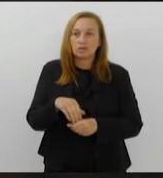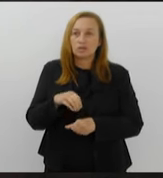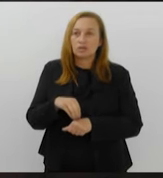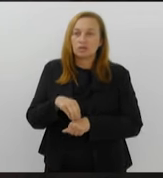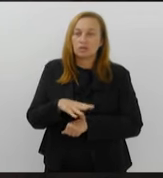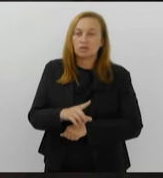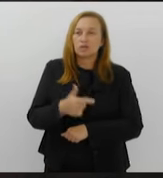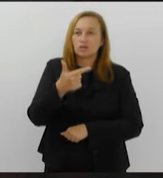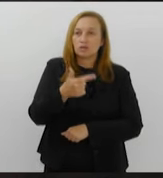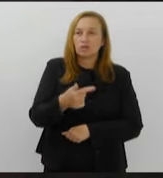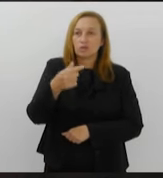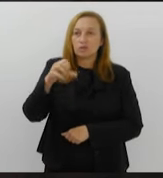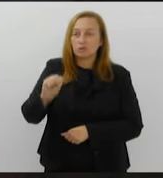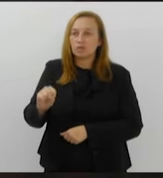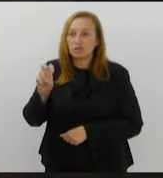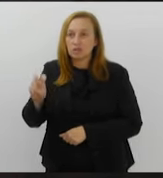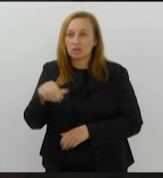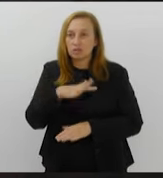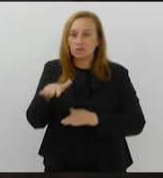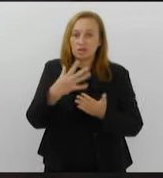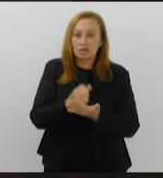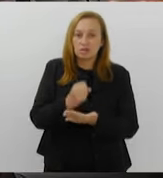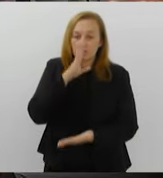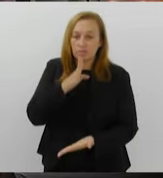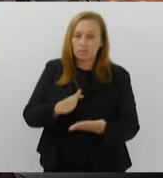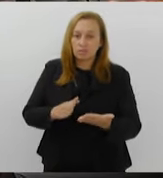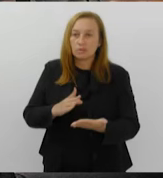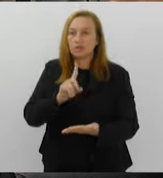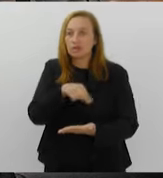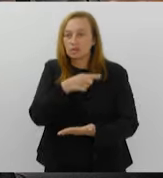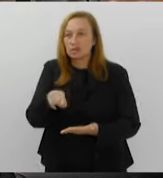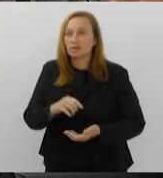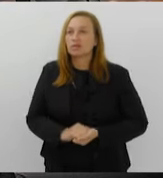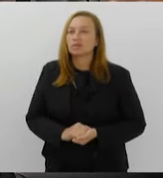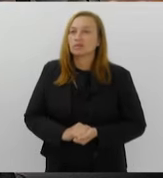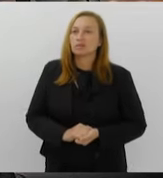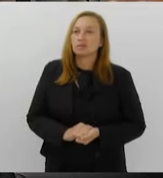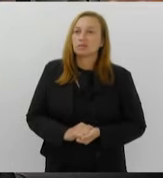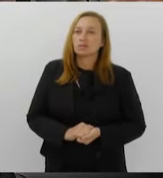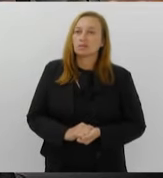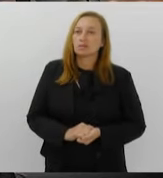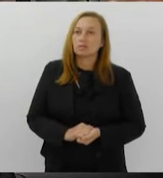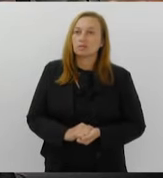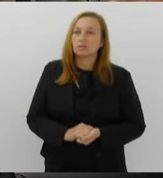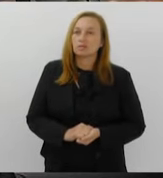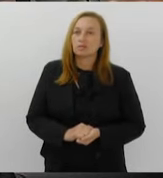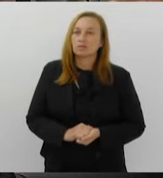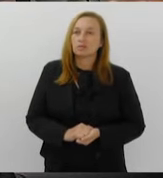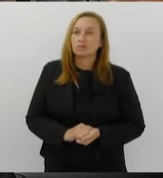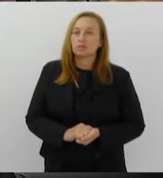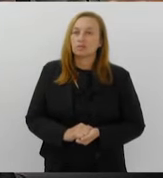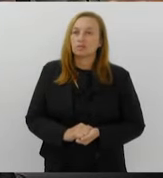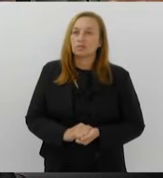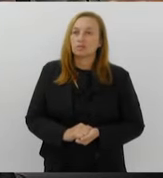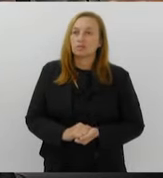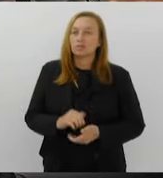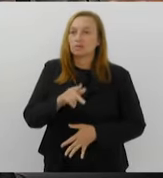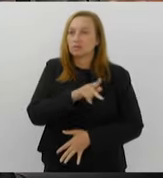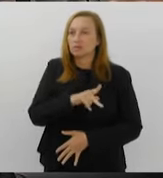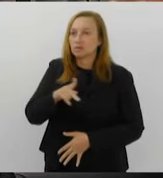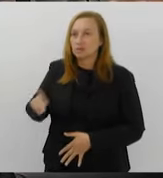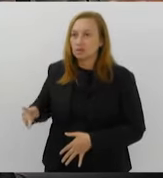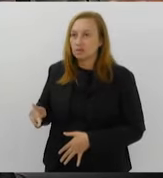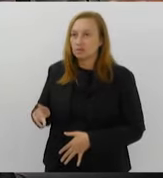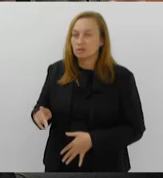emenda 285. Os senhores que aprovam, rejeitada. É, voto divergente. Presidente. Deputada.